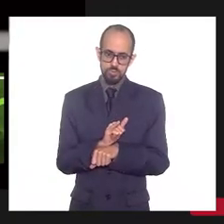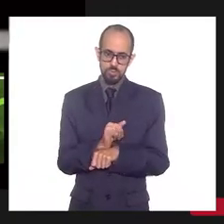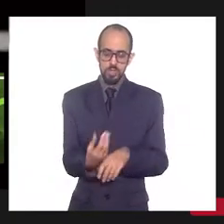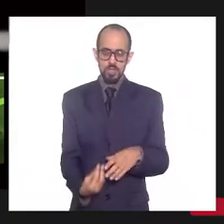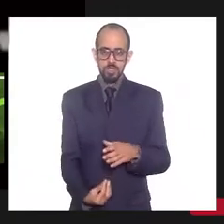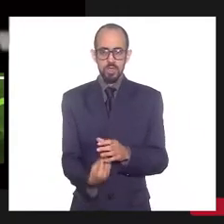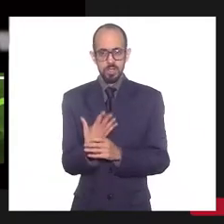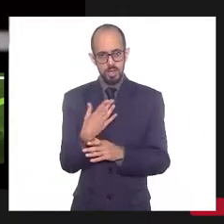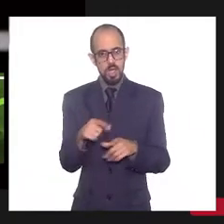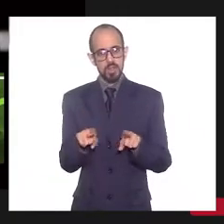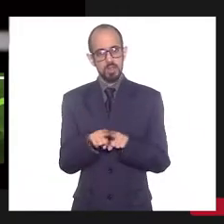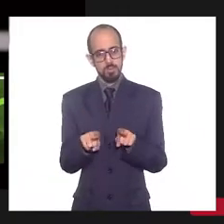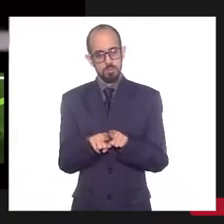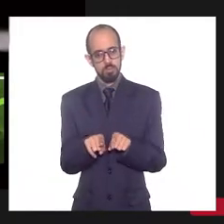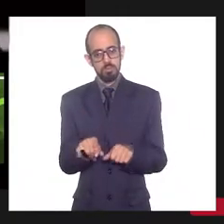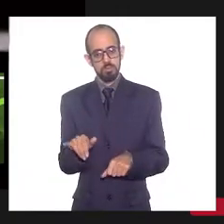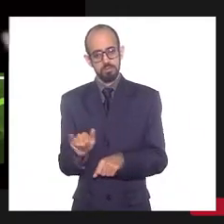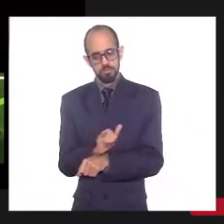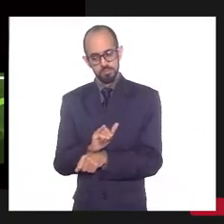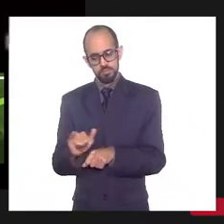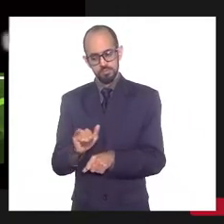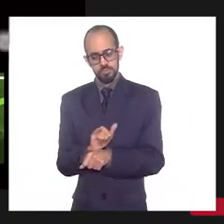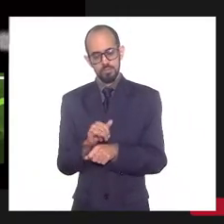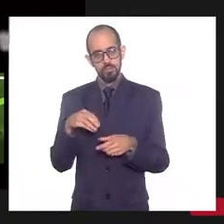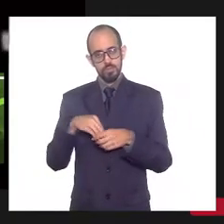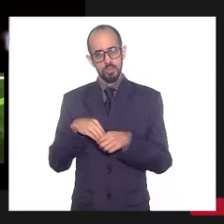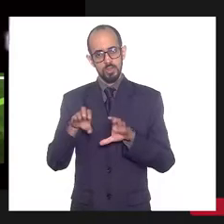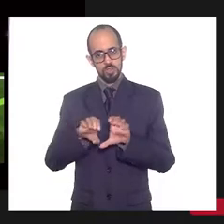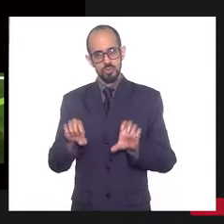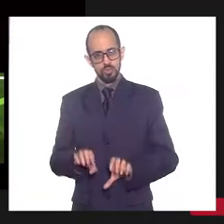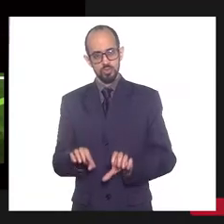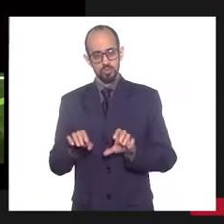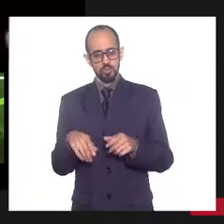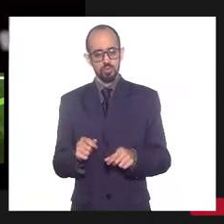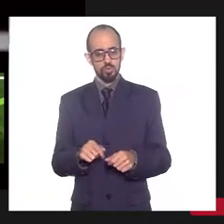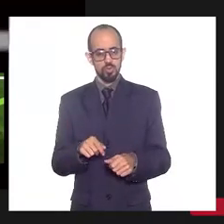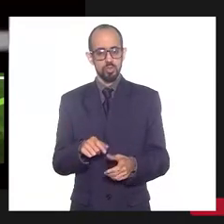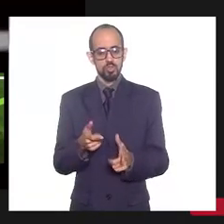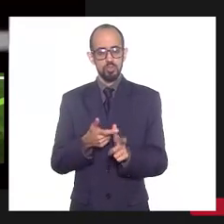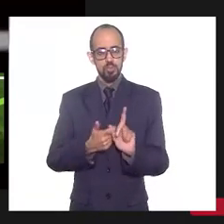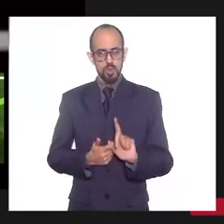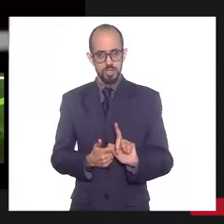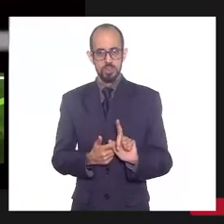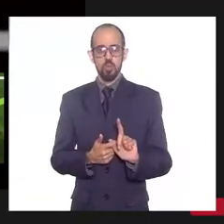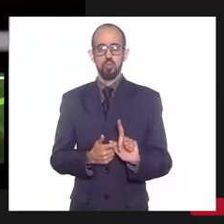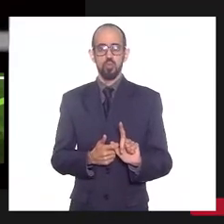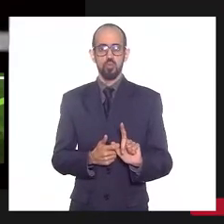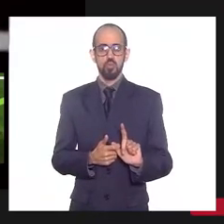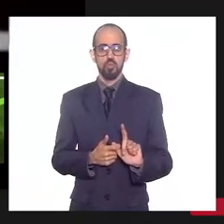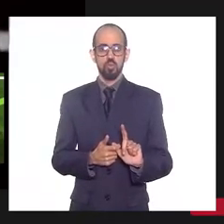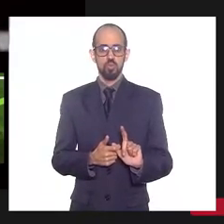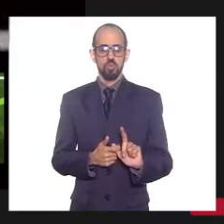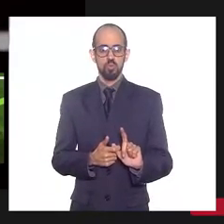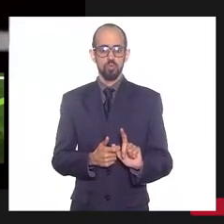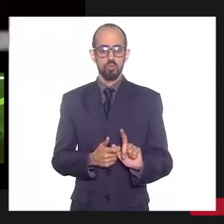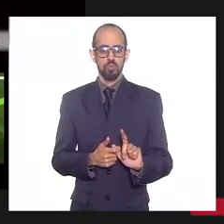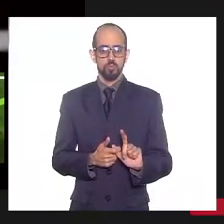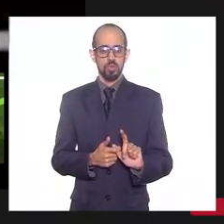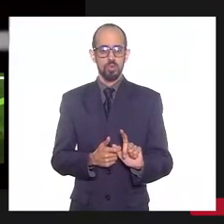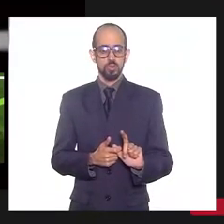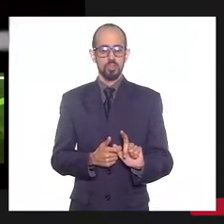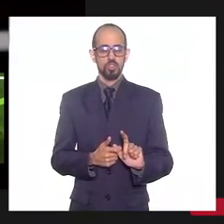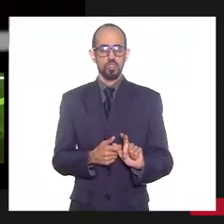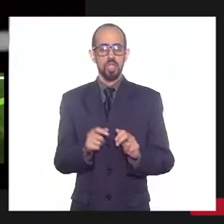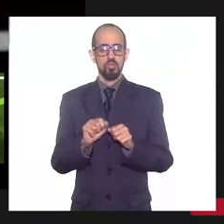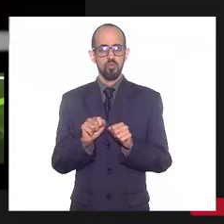mecanismos efetivos de punição é de quem fere a